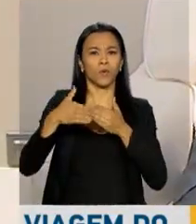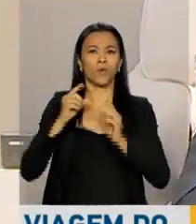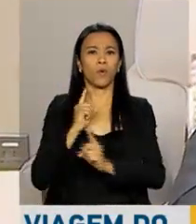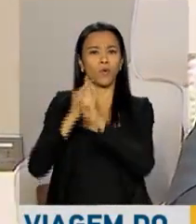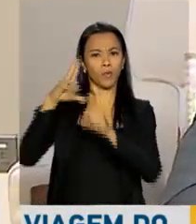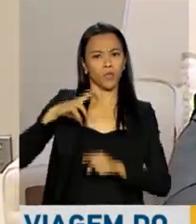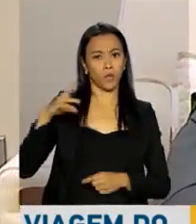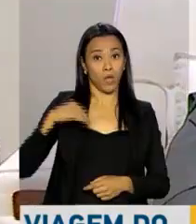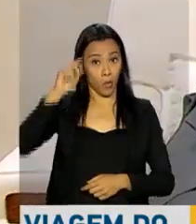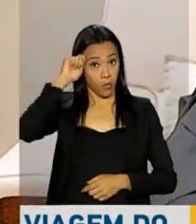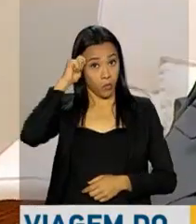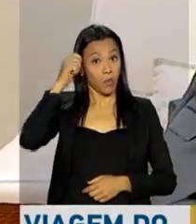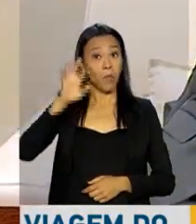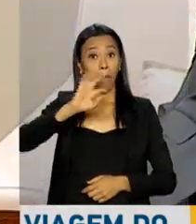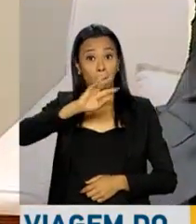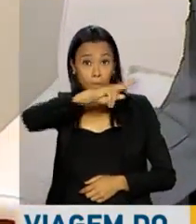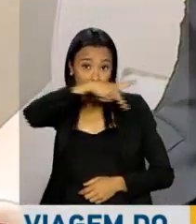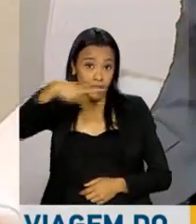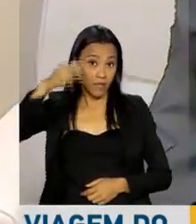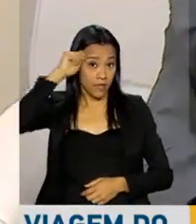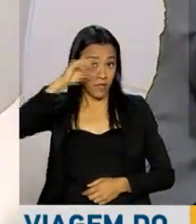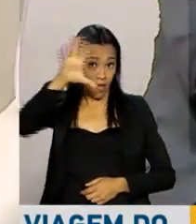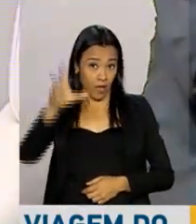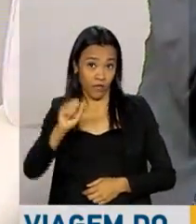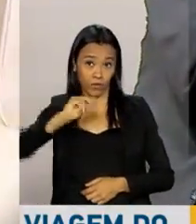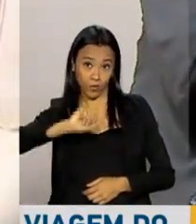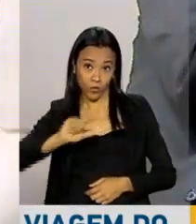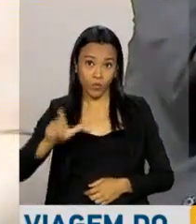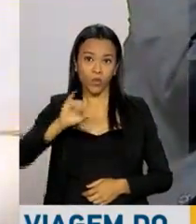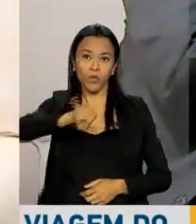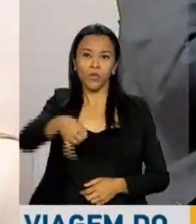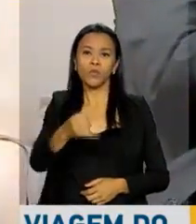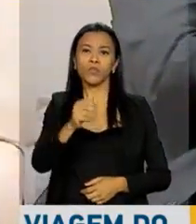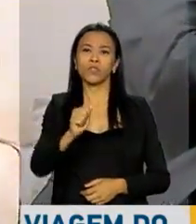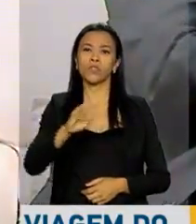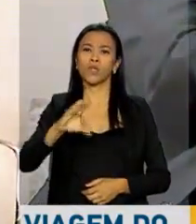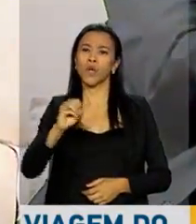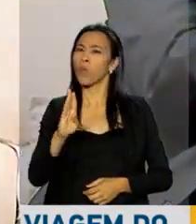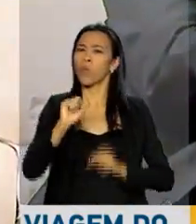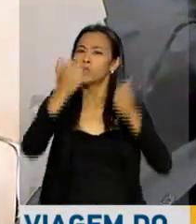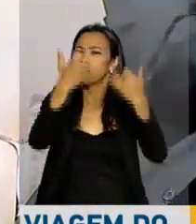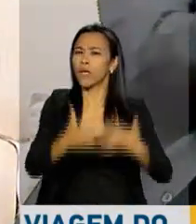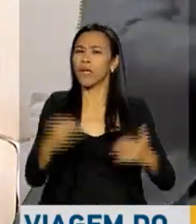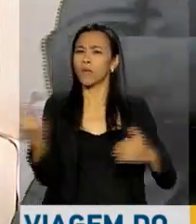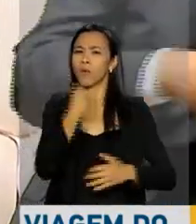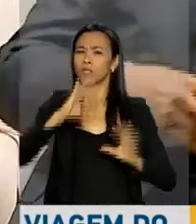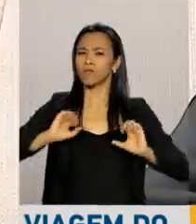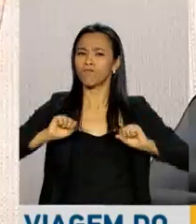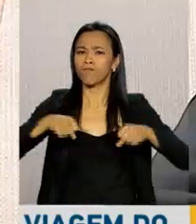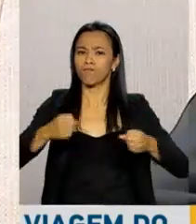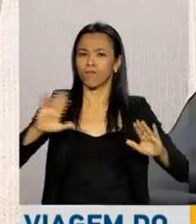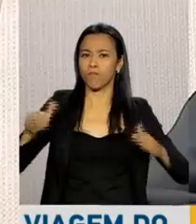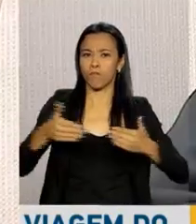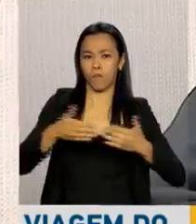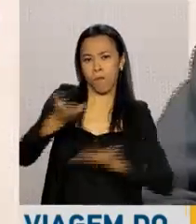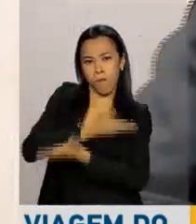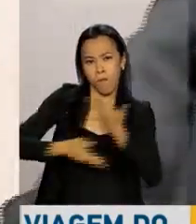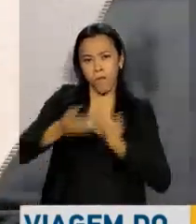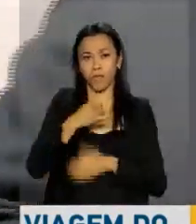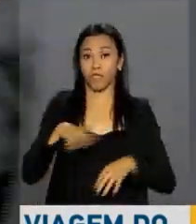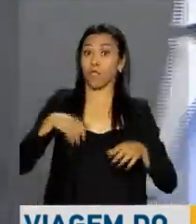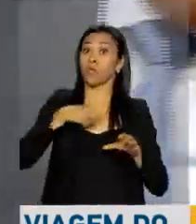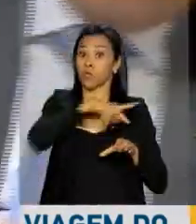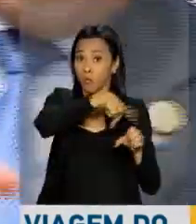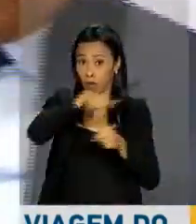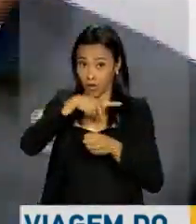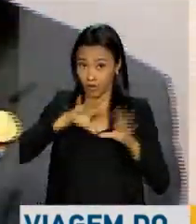com o presidente da África do Sul, Jacob Zuma. Eles conversaram sobre a importância de reforçar as parcerias entre os